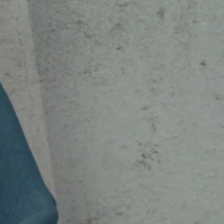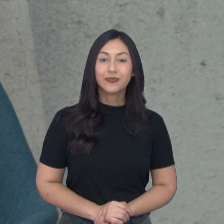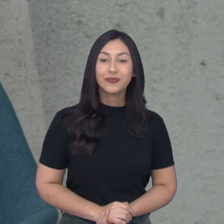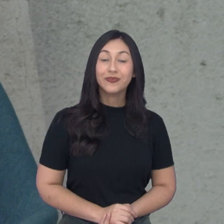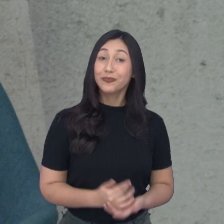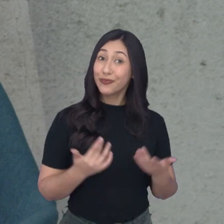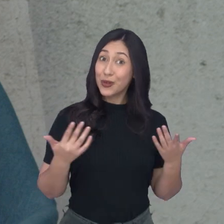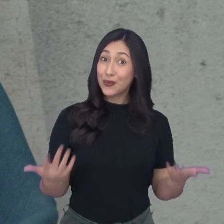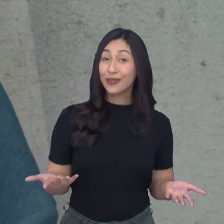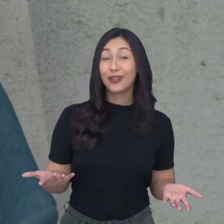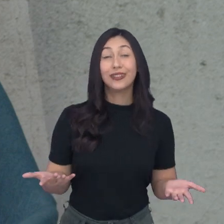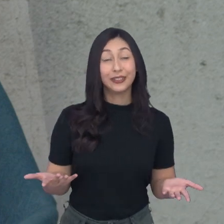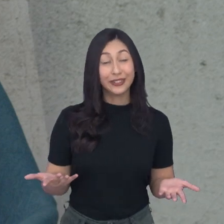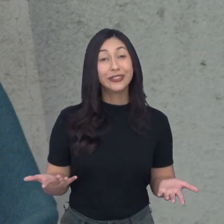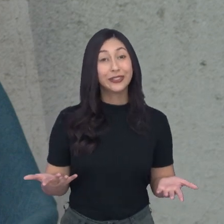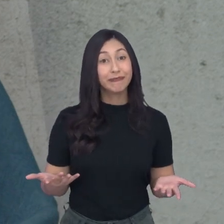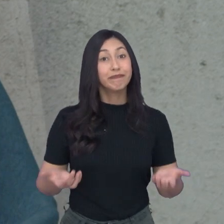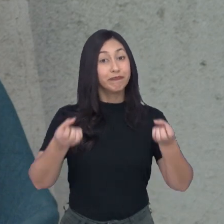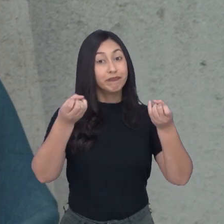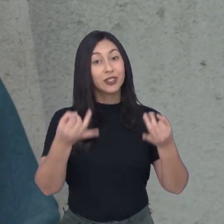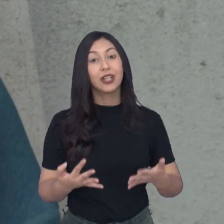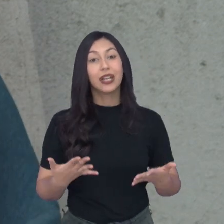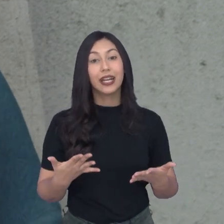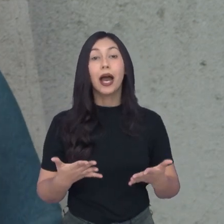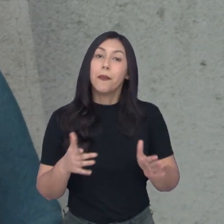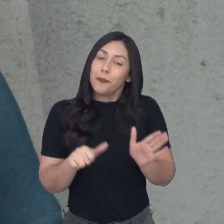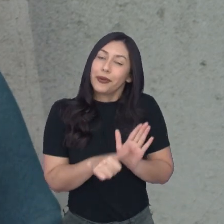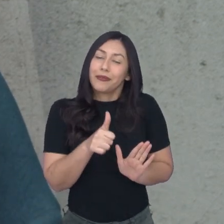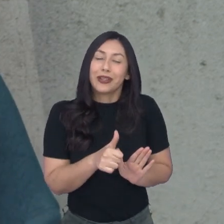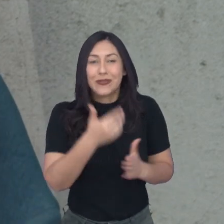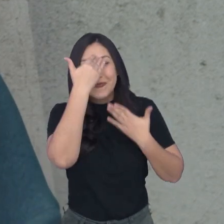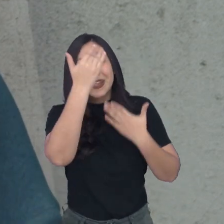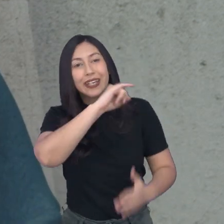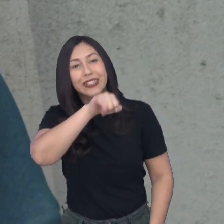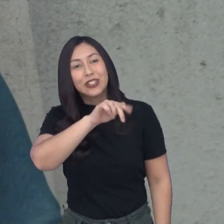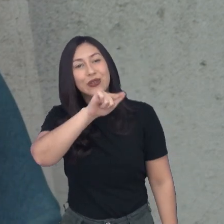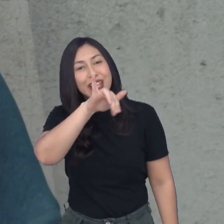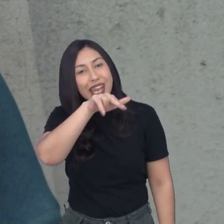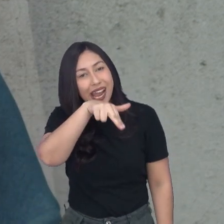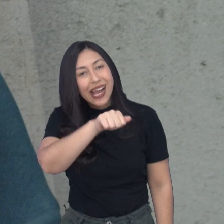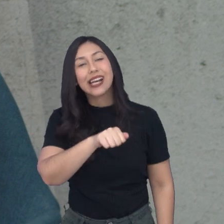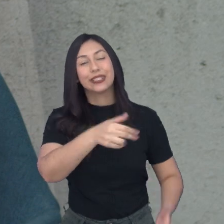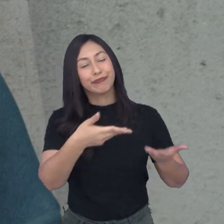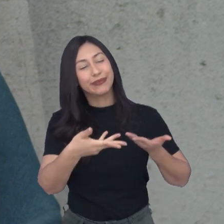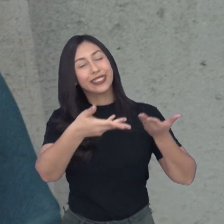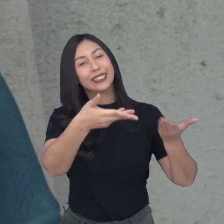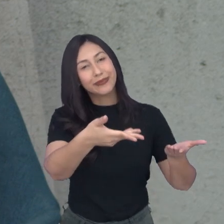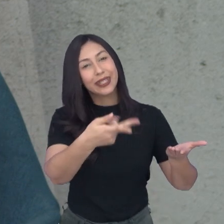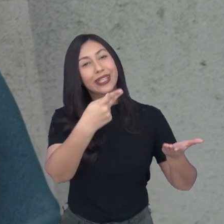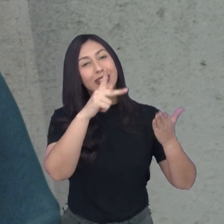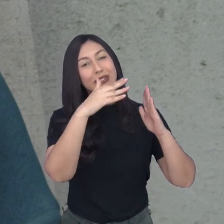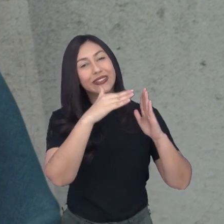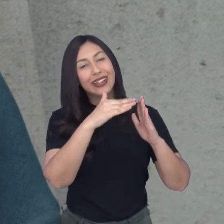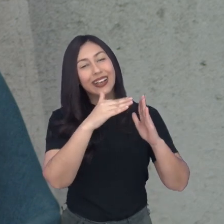Olha só, hein, Vanessa? Oh, ela me contou. Juliana, primeiro, muito obrigada, viu, por receber a Vanessa, a nossa equipe aí no, na sua casa,